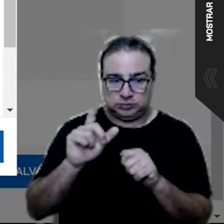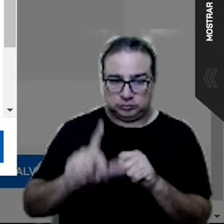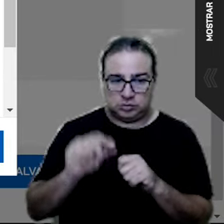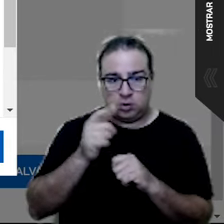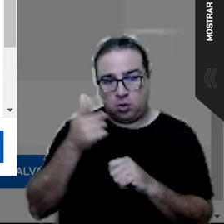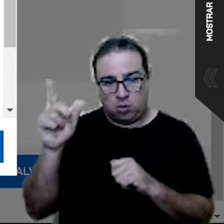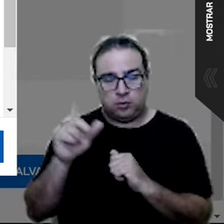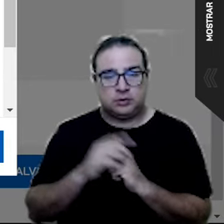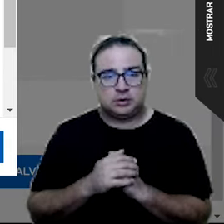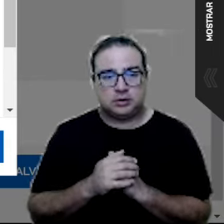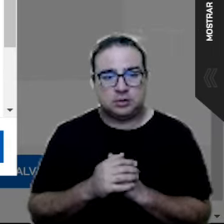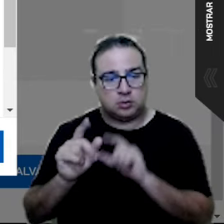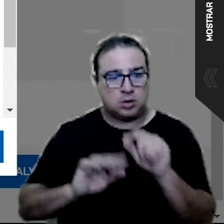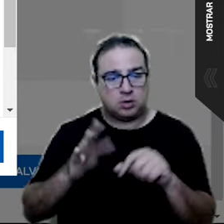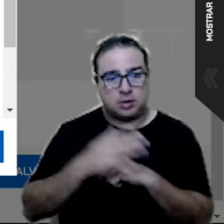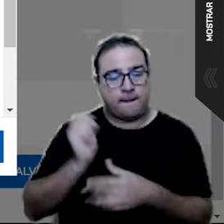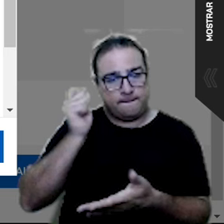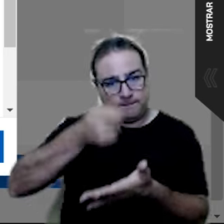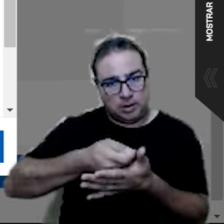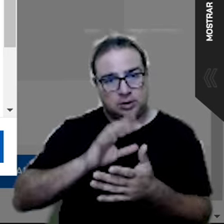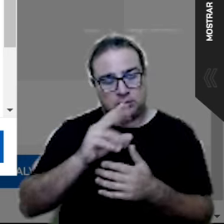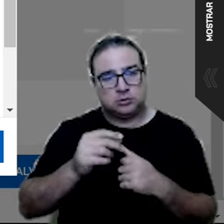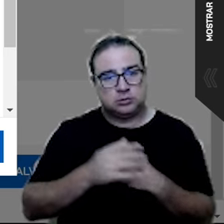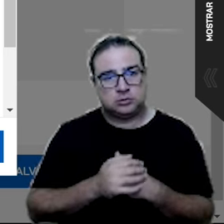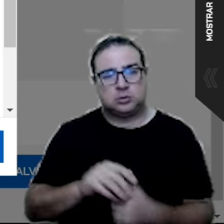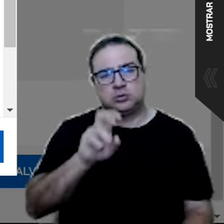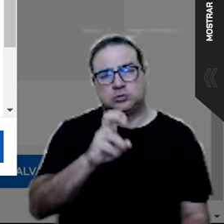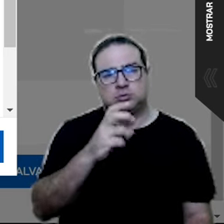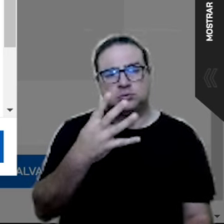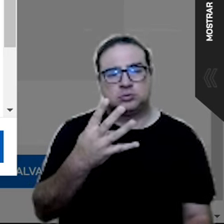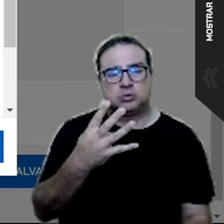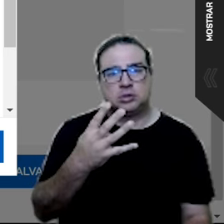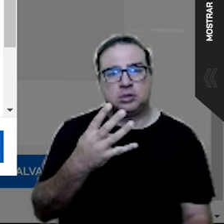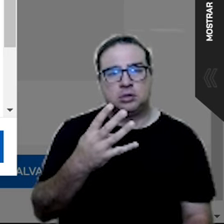selecionar aquela outra situação tributária é